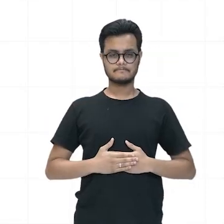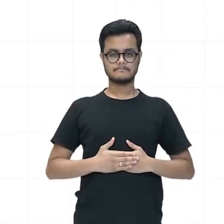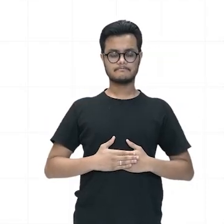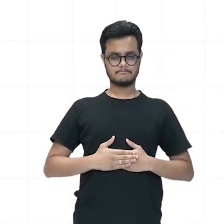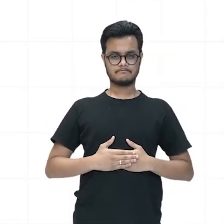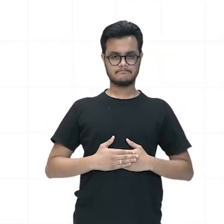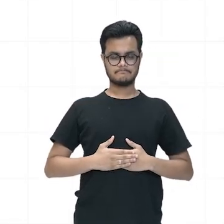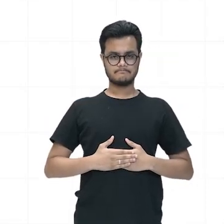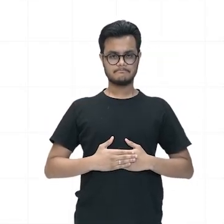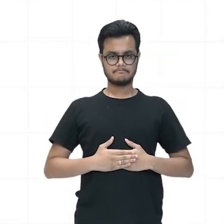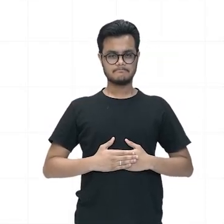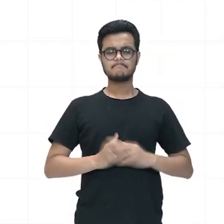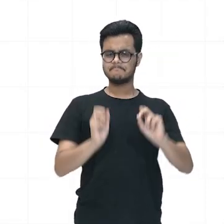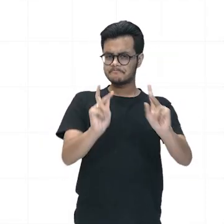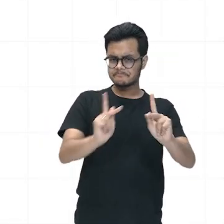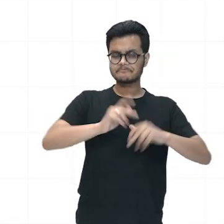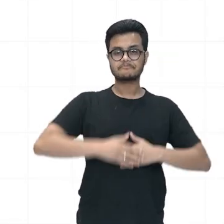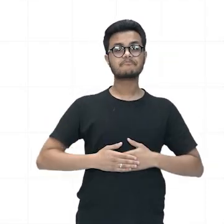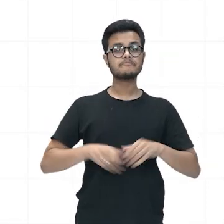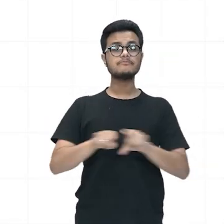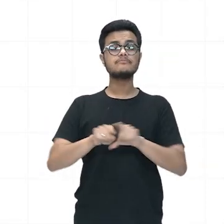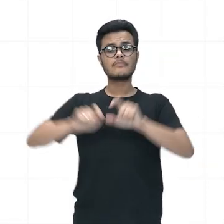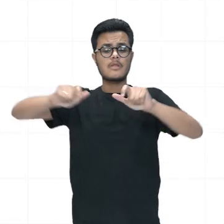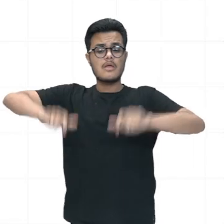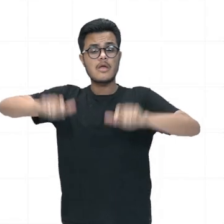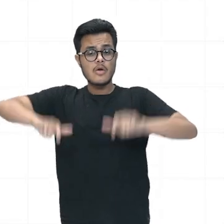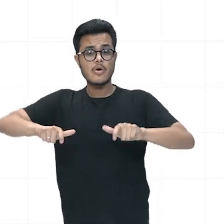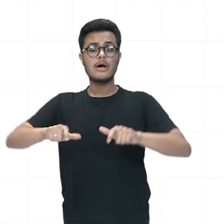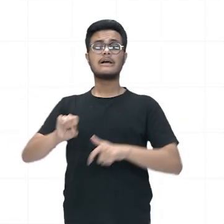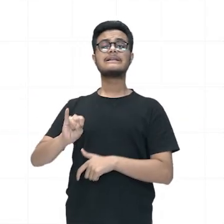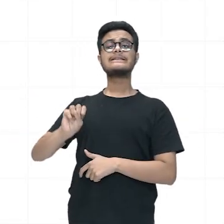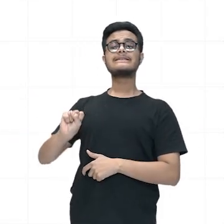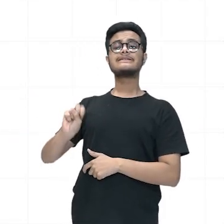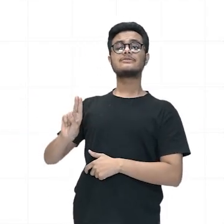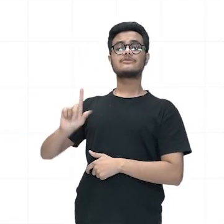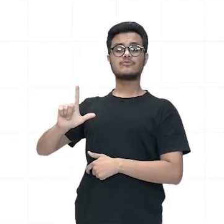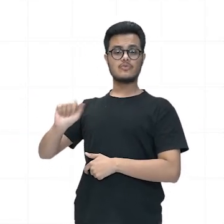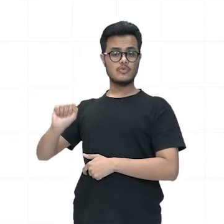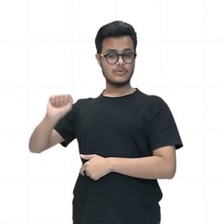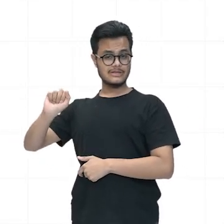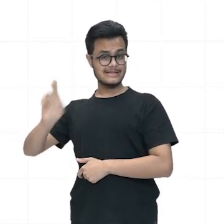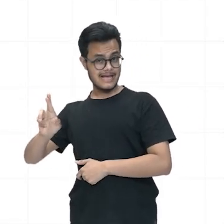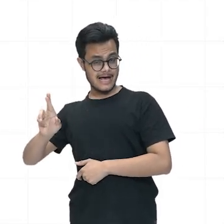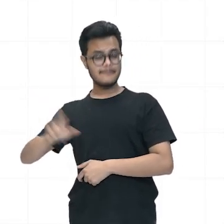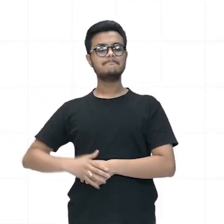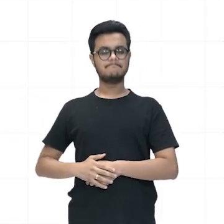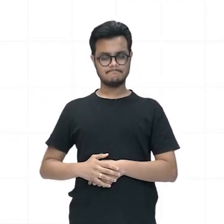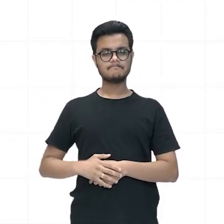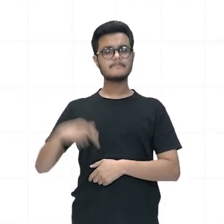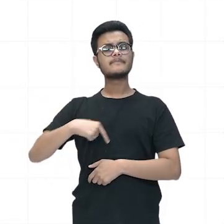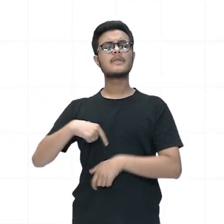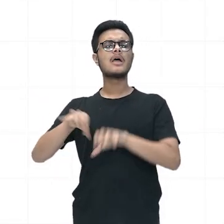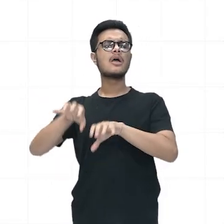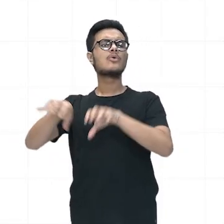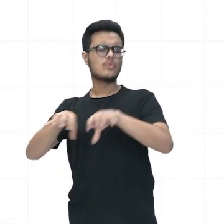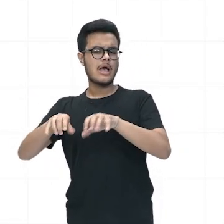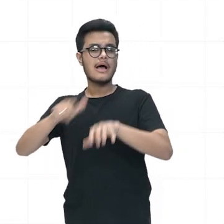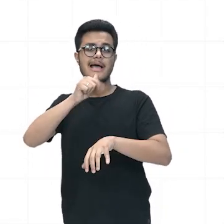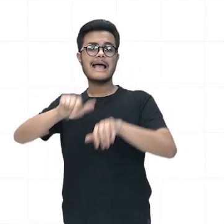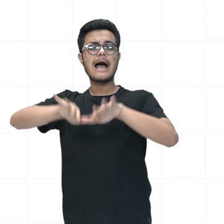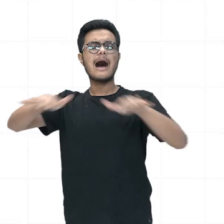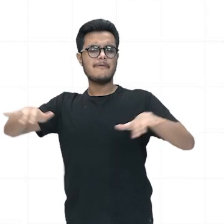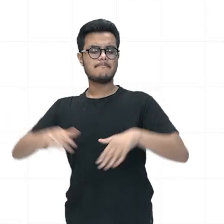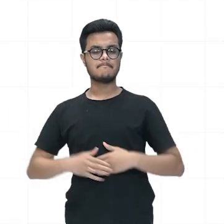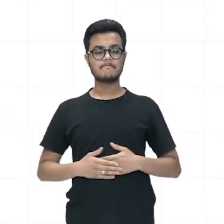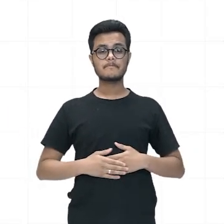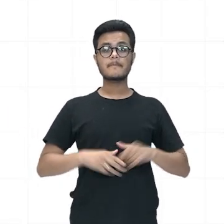da Península Balcânica, a Grécia insular, formada pelas ilhas dos mares Egeu e Jônio, a